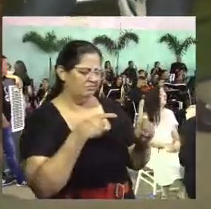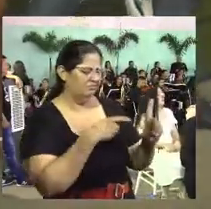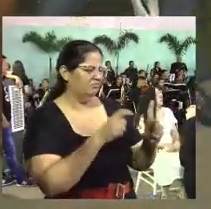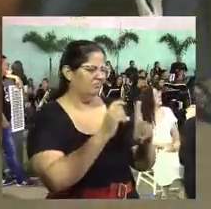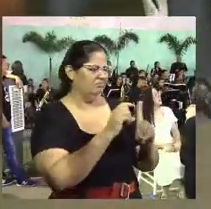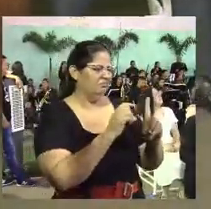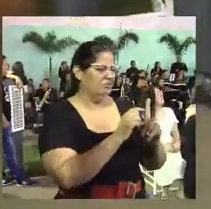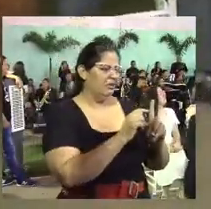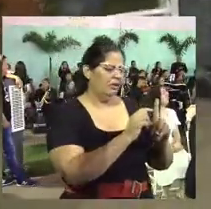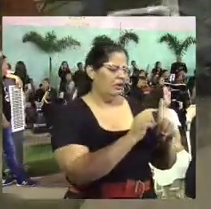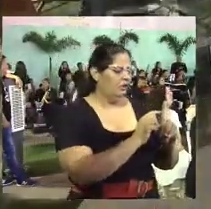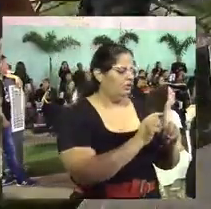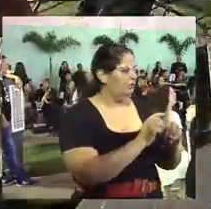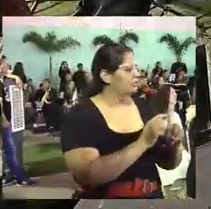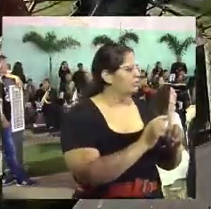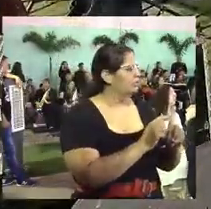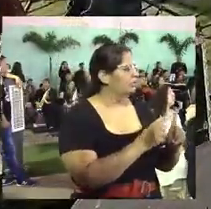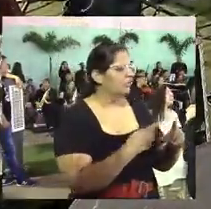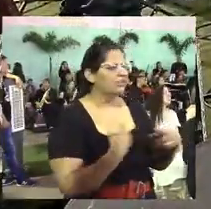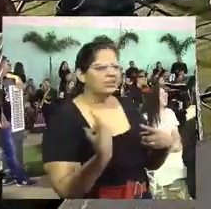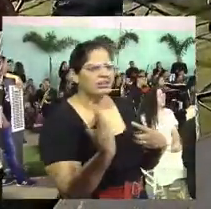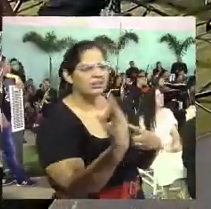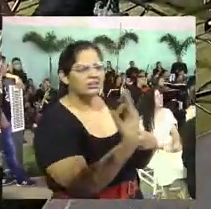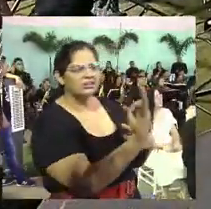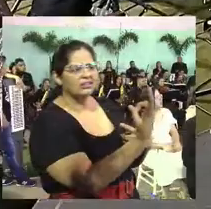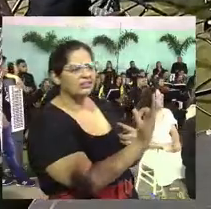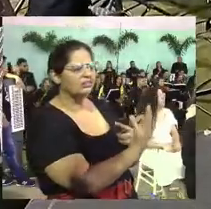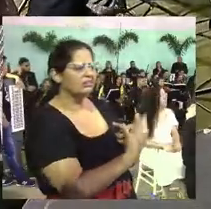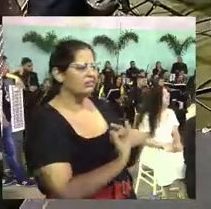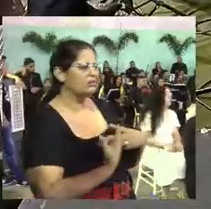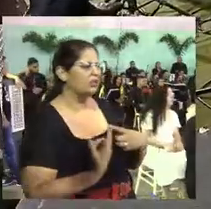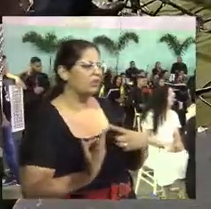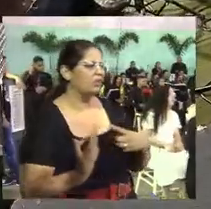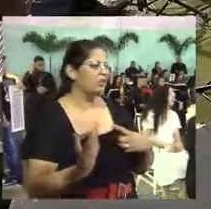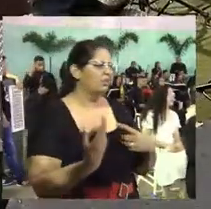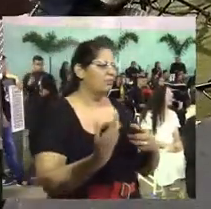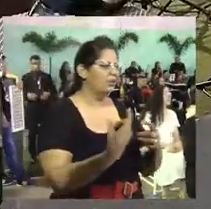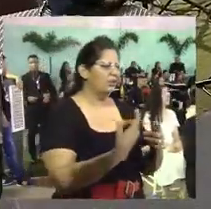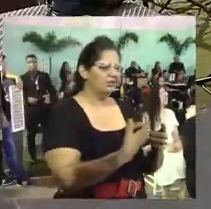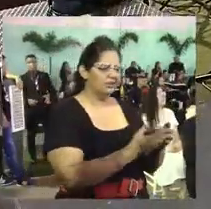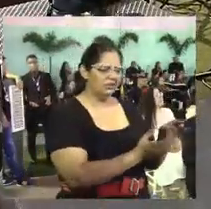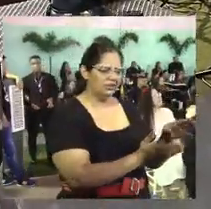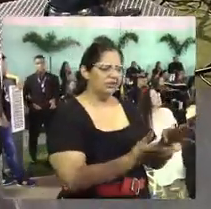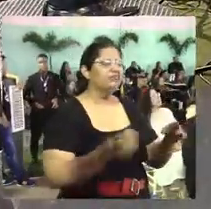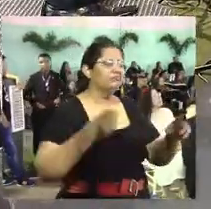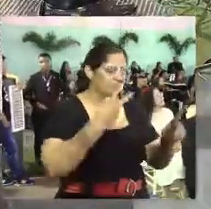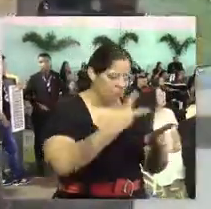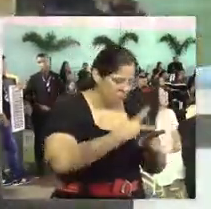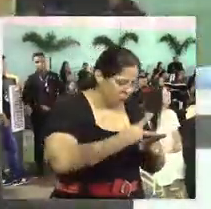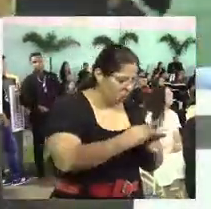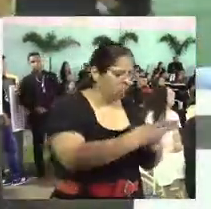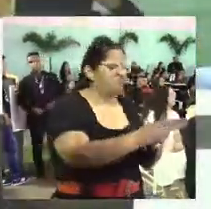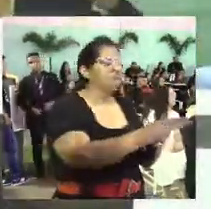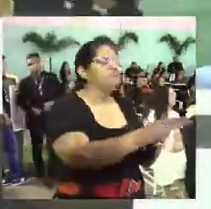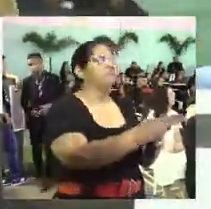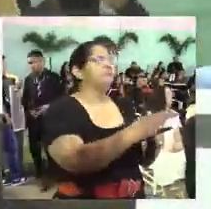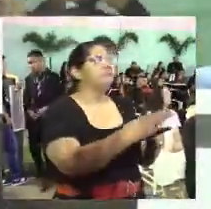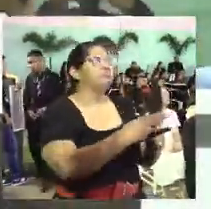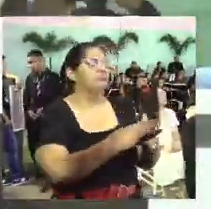encontra e encontrar bastante poder para vencer